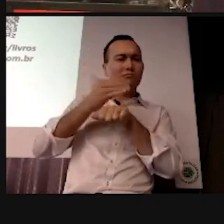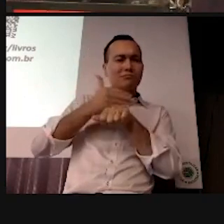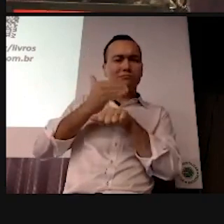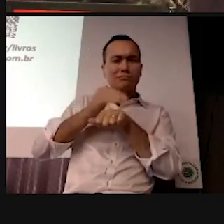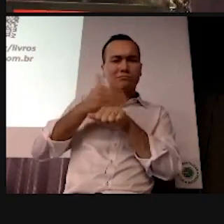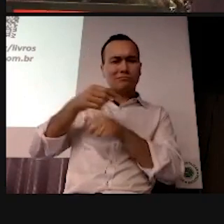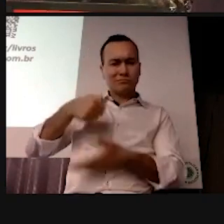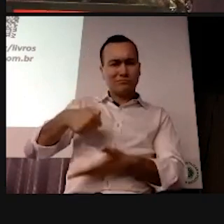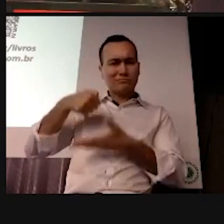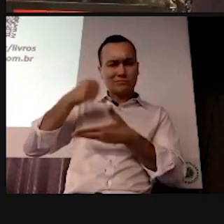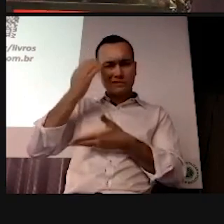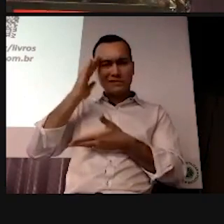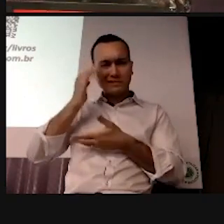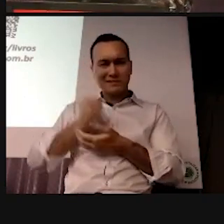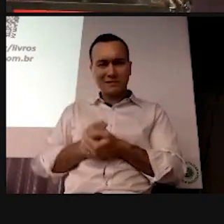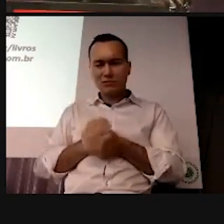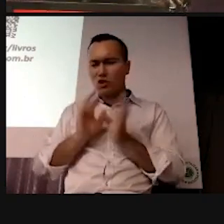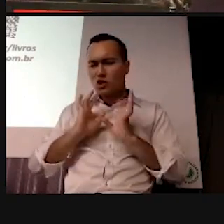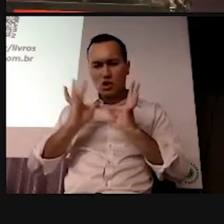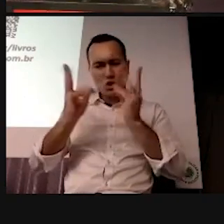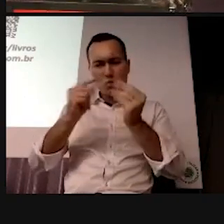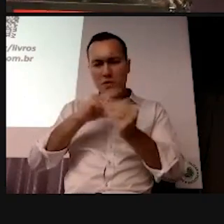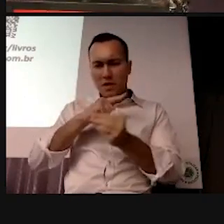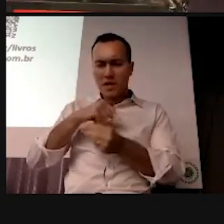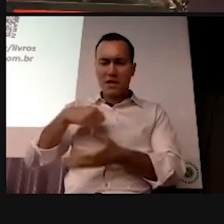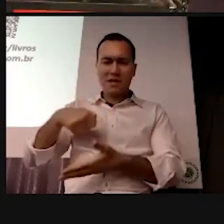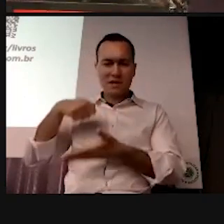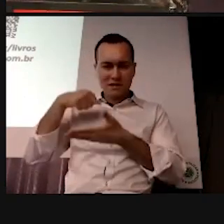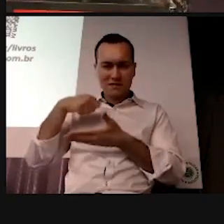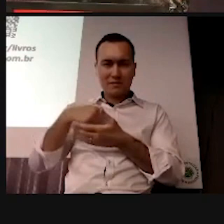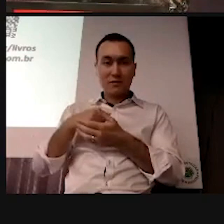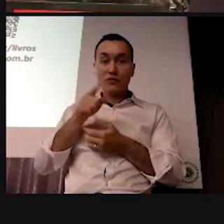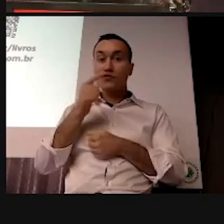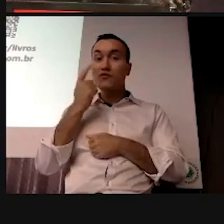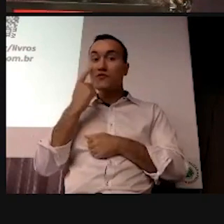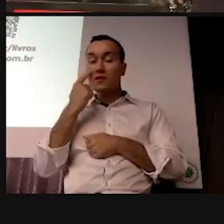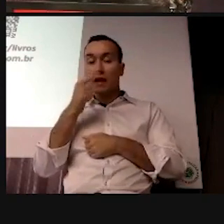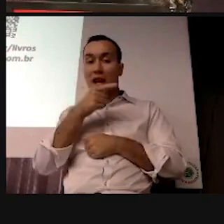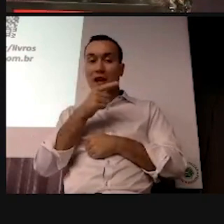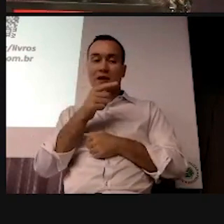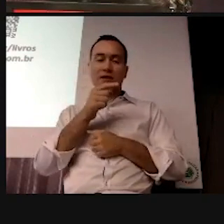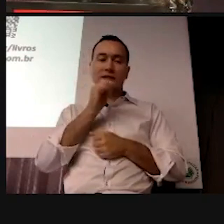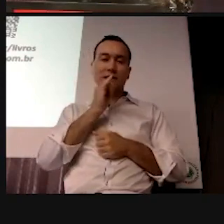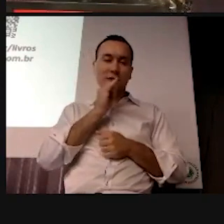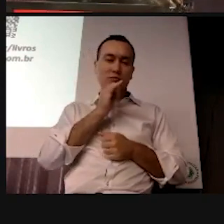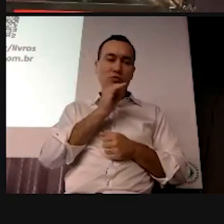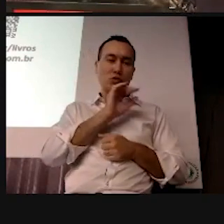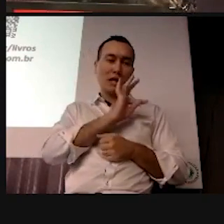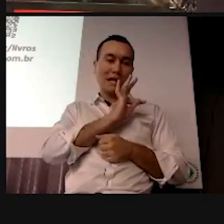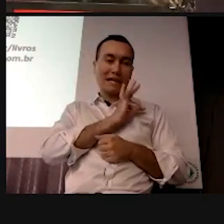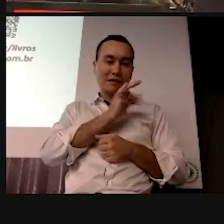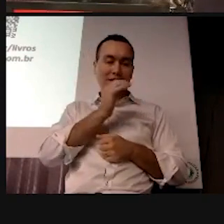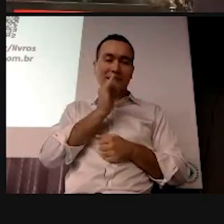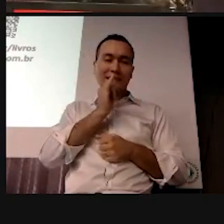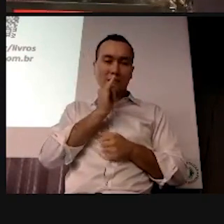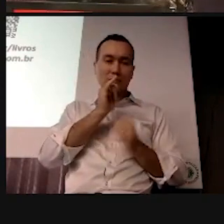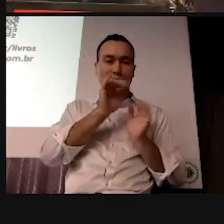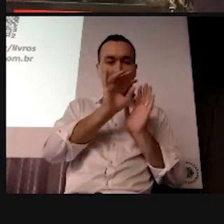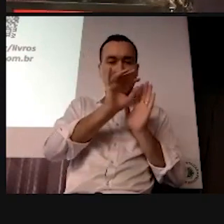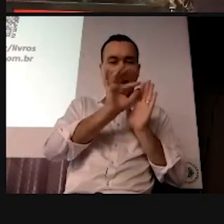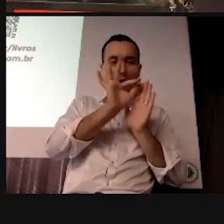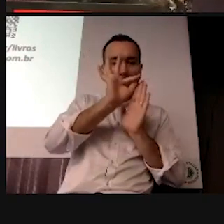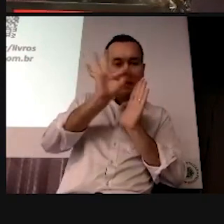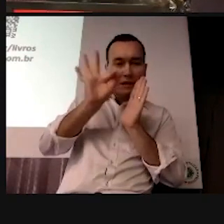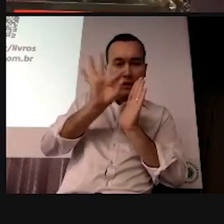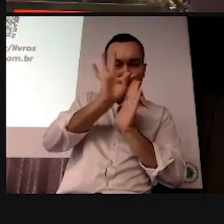Então, acho que isso também é bem legal. Você vê a teoria e vê a prática acontecendo no RH. E eu trouxe alguns livros para vender, depois, quem quiser, só